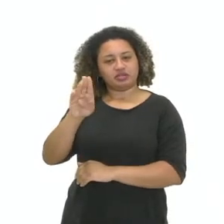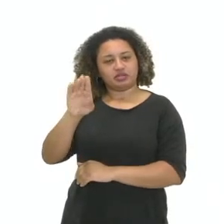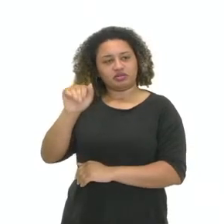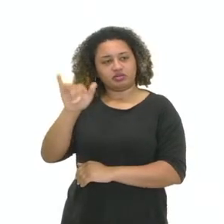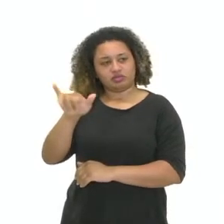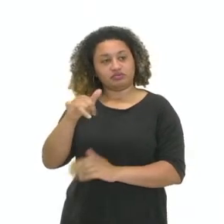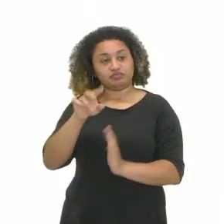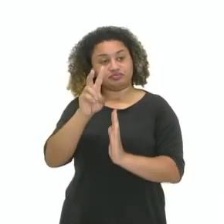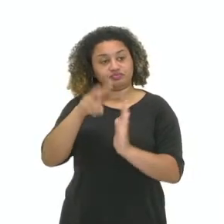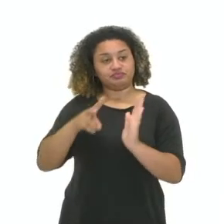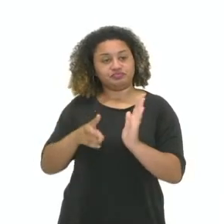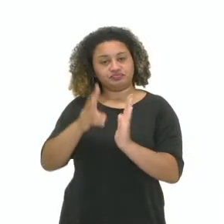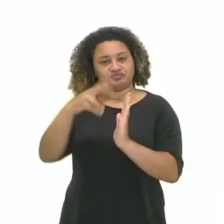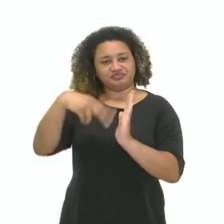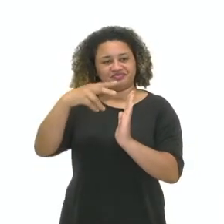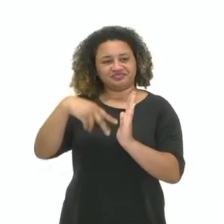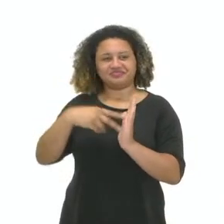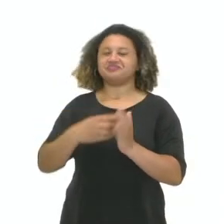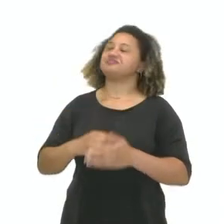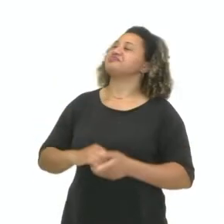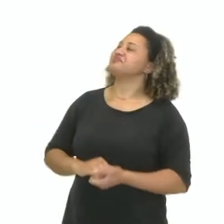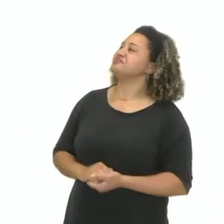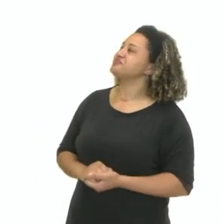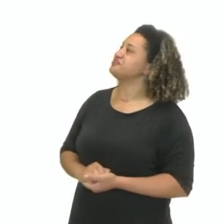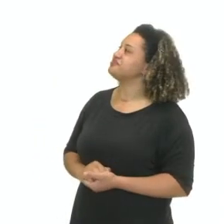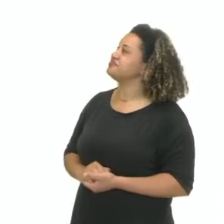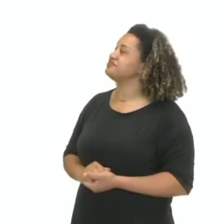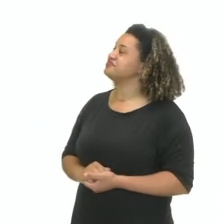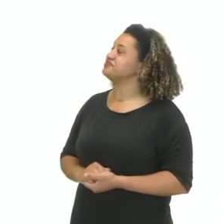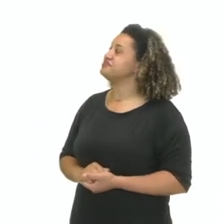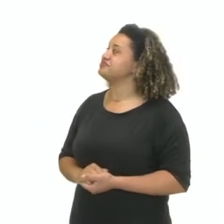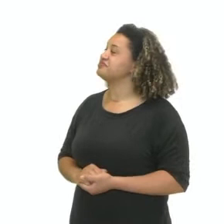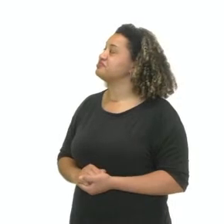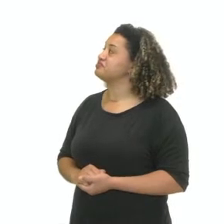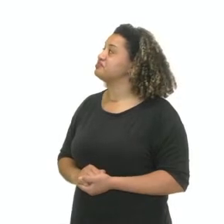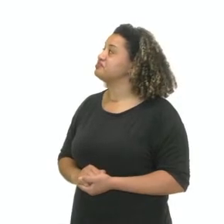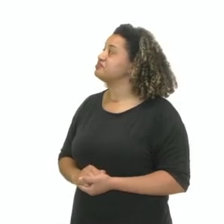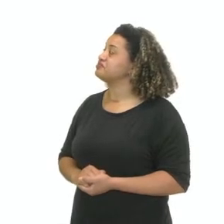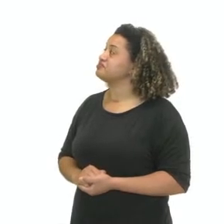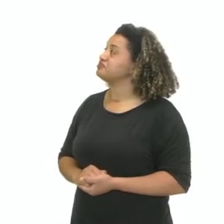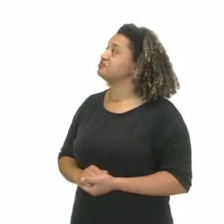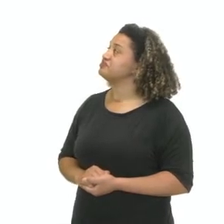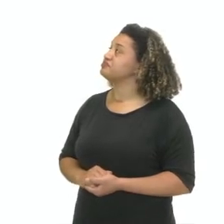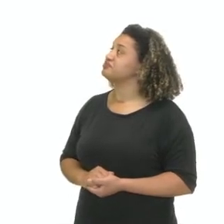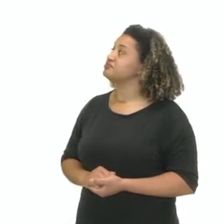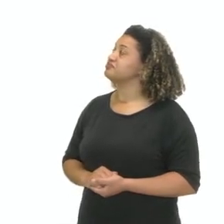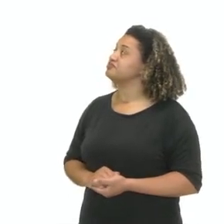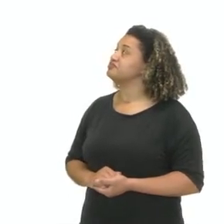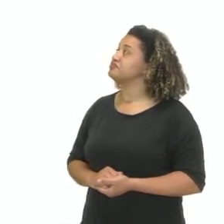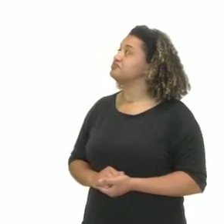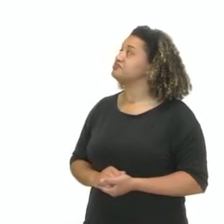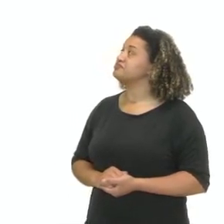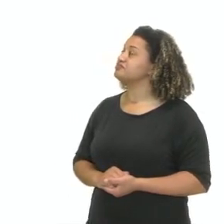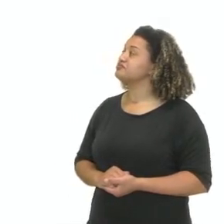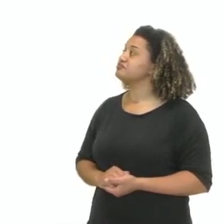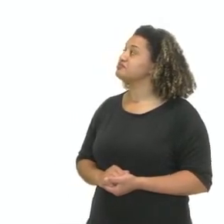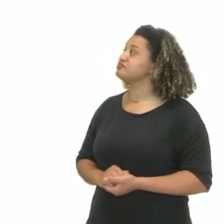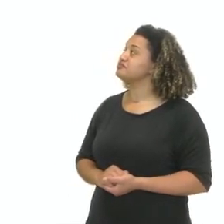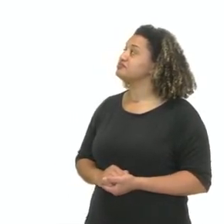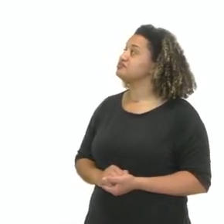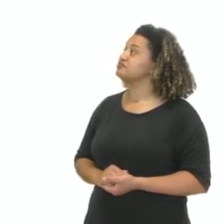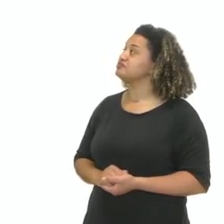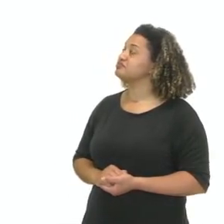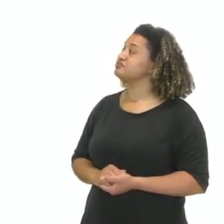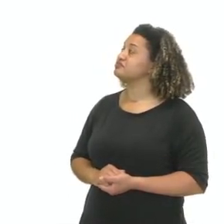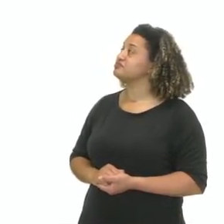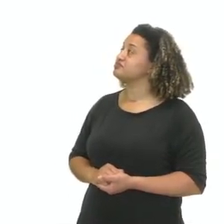Marcela amou-me durante 15 meses e 11 contos de réis. Nada menos. Meu pai, logo que teve a aragem